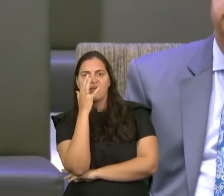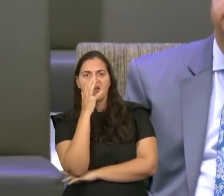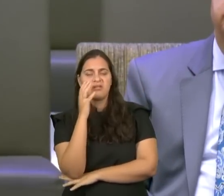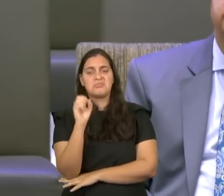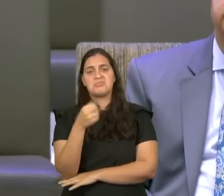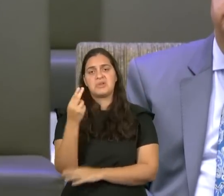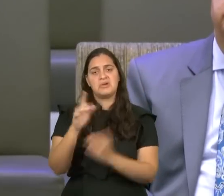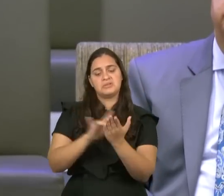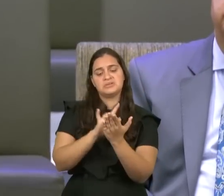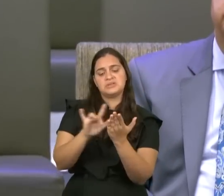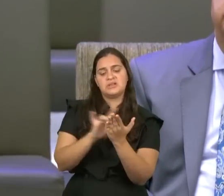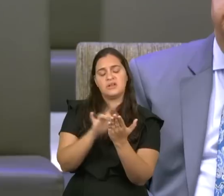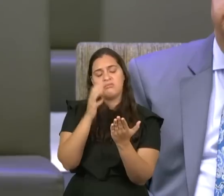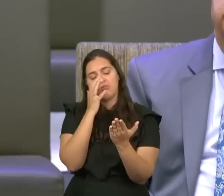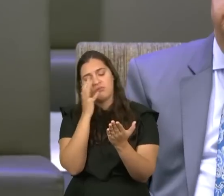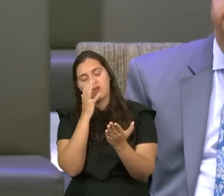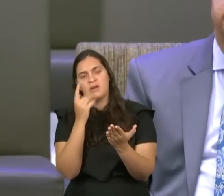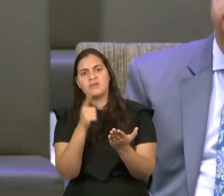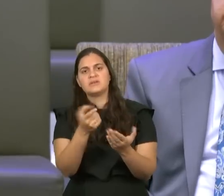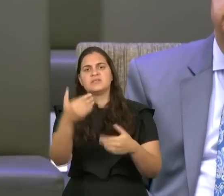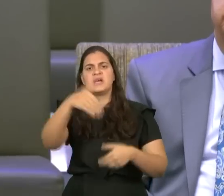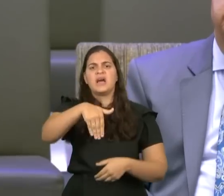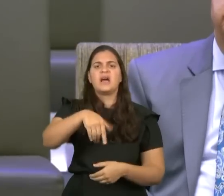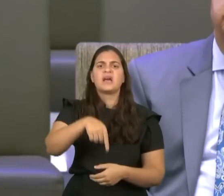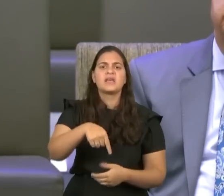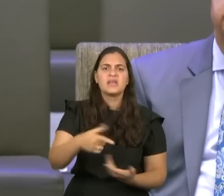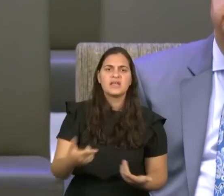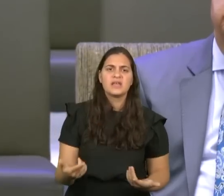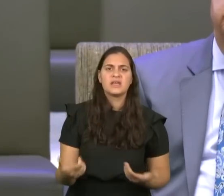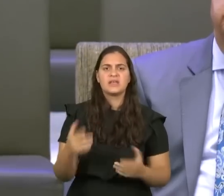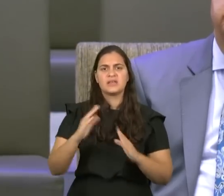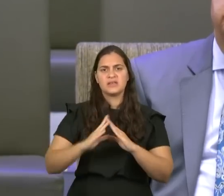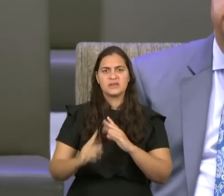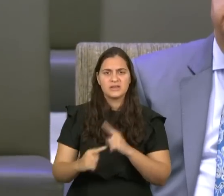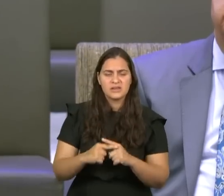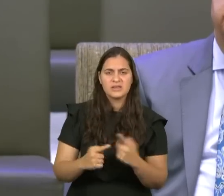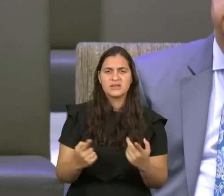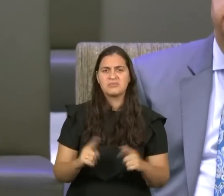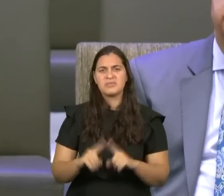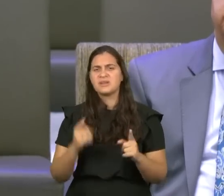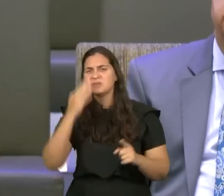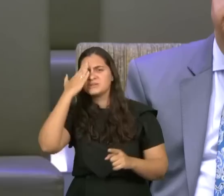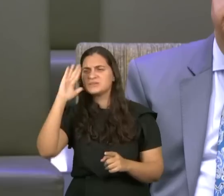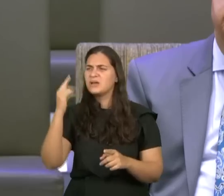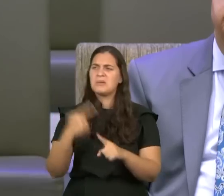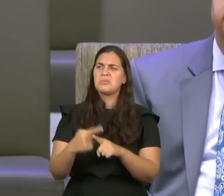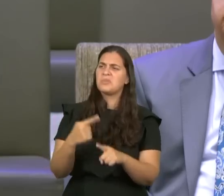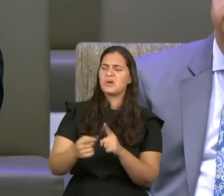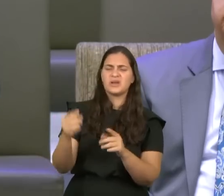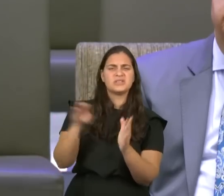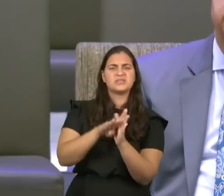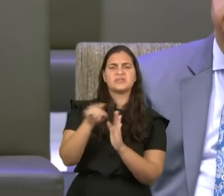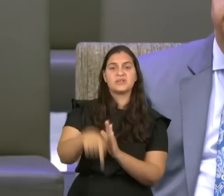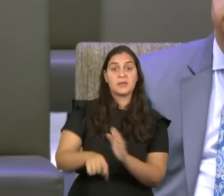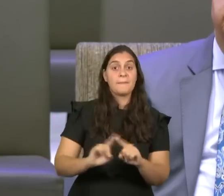você está aqui no templo e ainda não sabe a razão de estar de estar aqui mas eu venho nesta